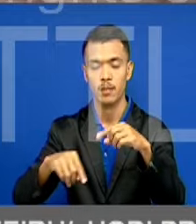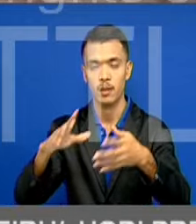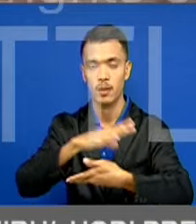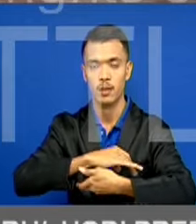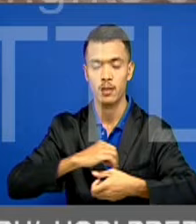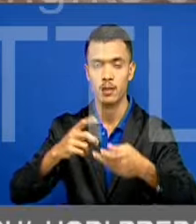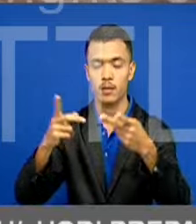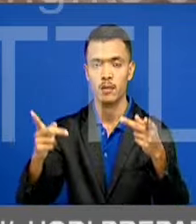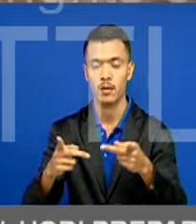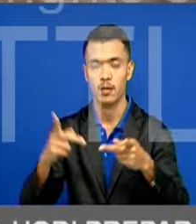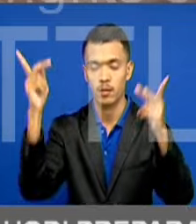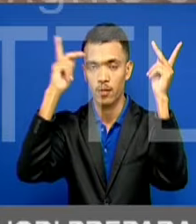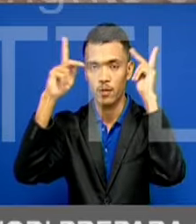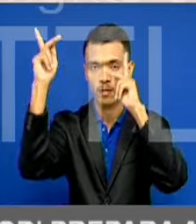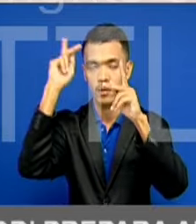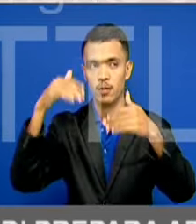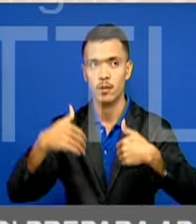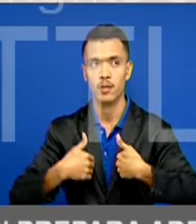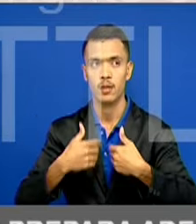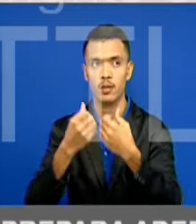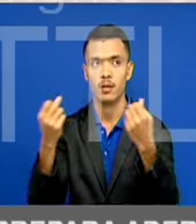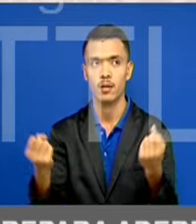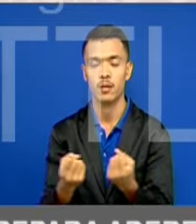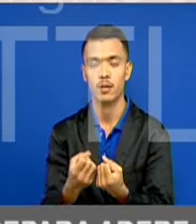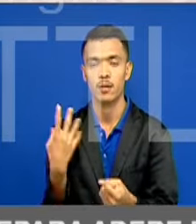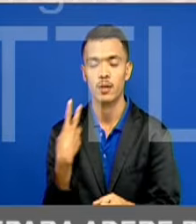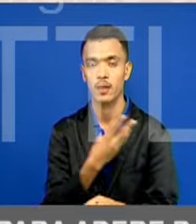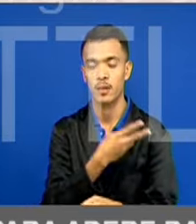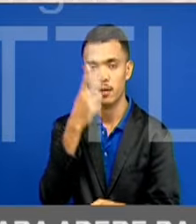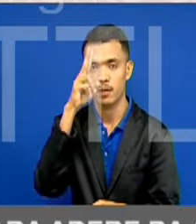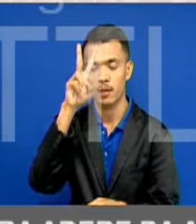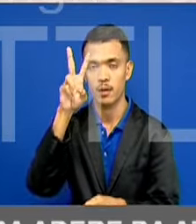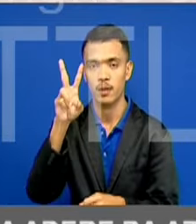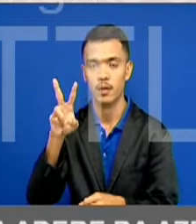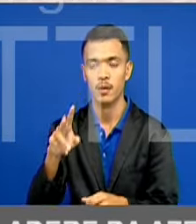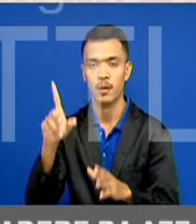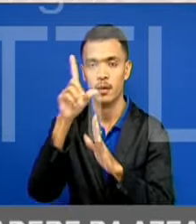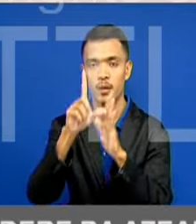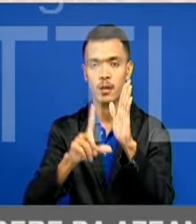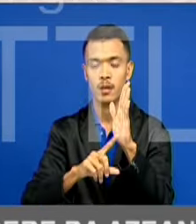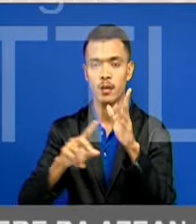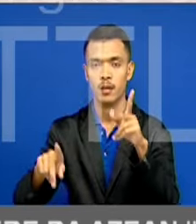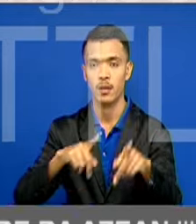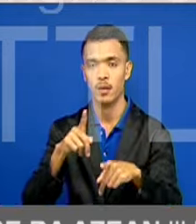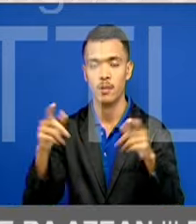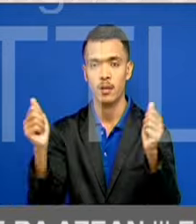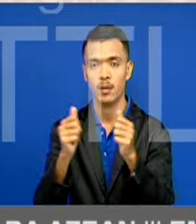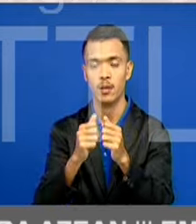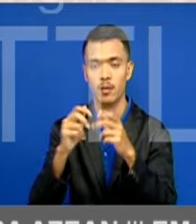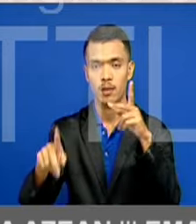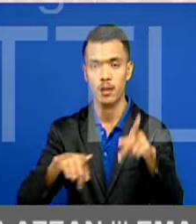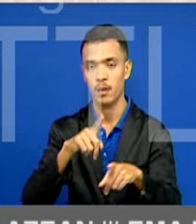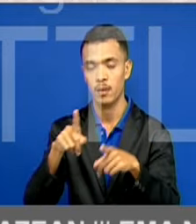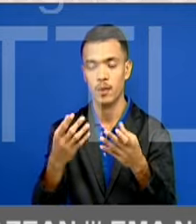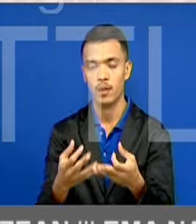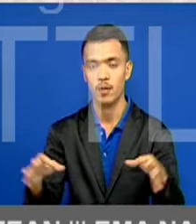no conflito ia sukularan. E liliu itahare assunto lei de nevema que ia relação entre ema ho ema. Nebe importante el tebes a tu